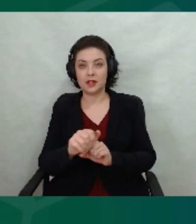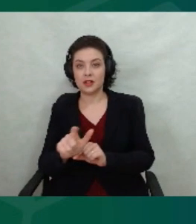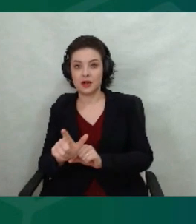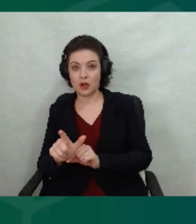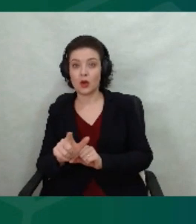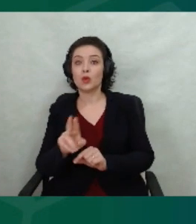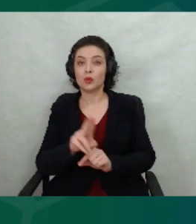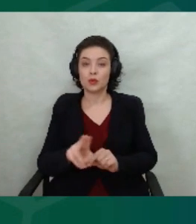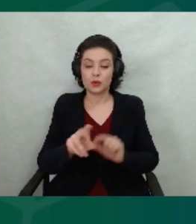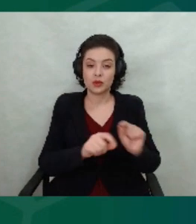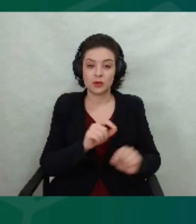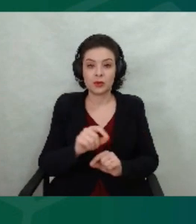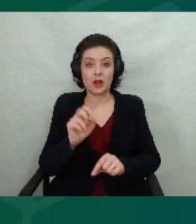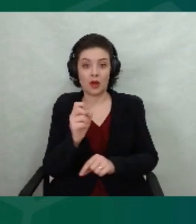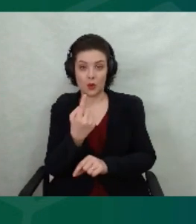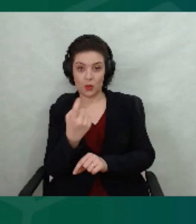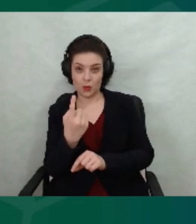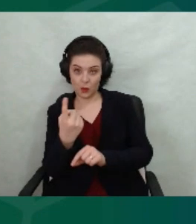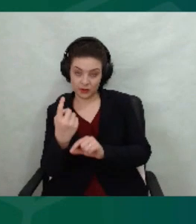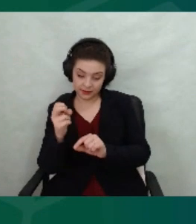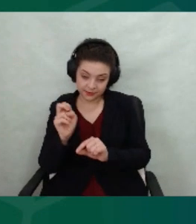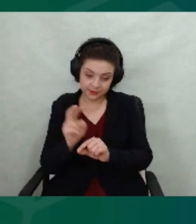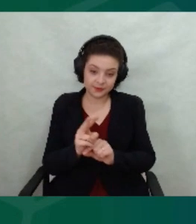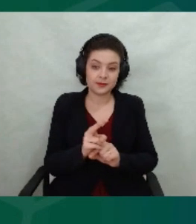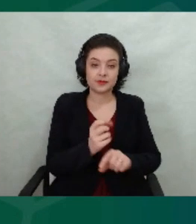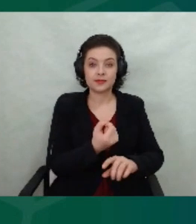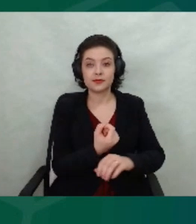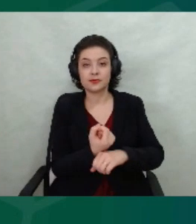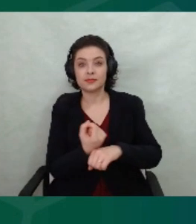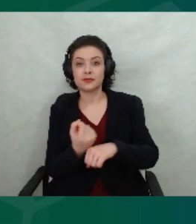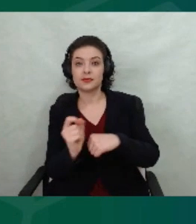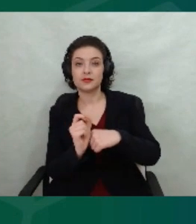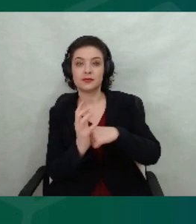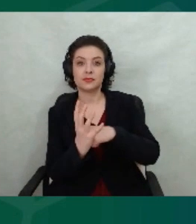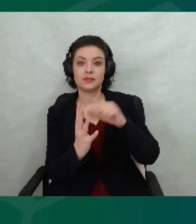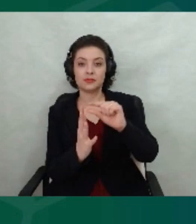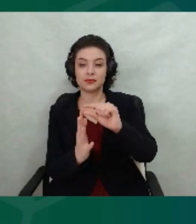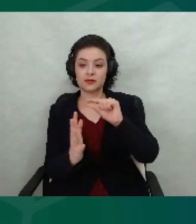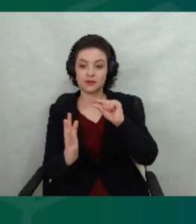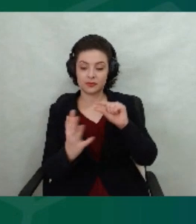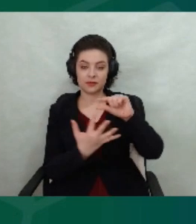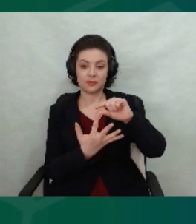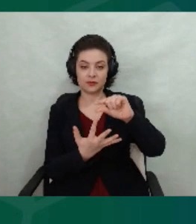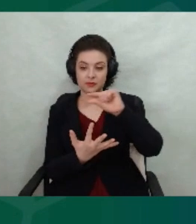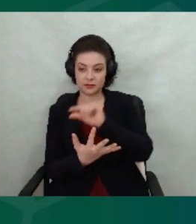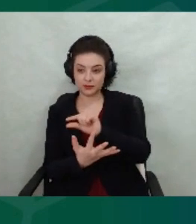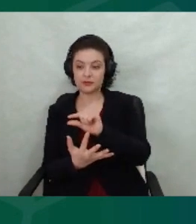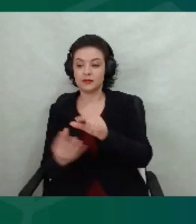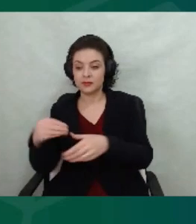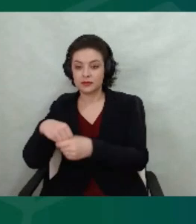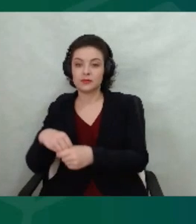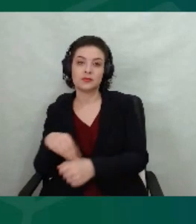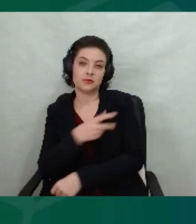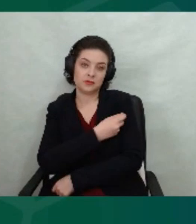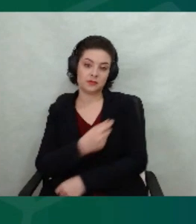um vírus, e coloca a espícula, o spike, para servir de vacina. Próxima.